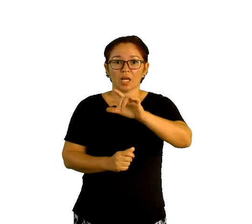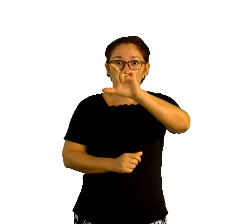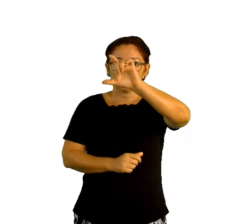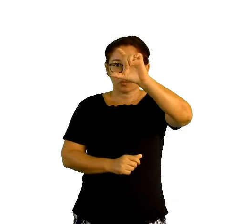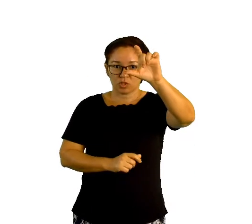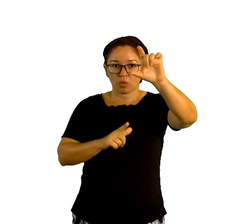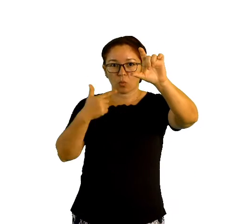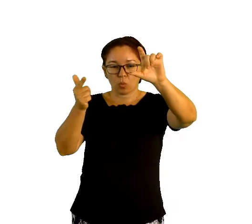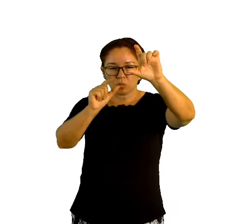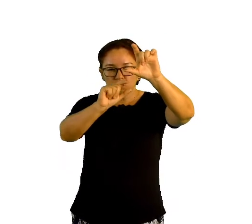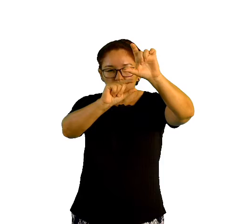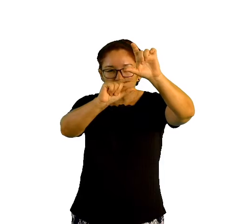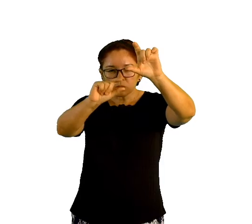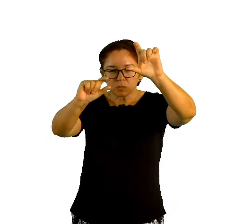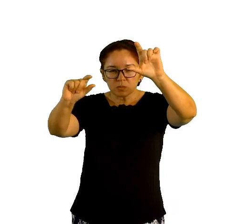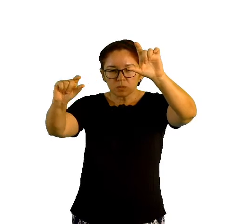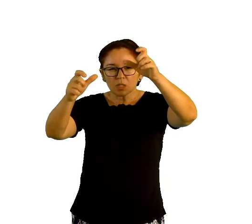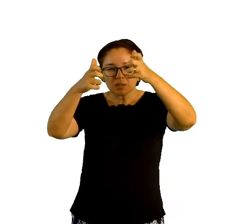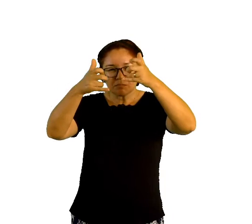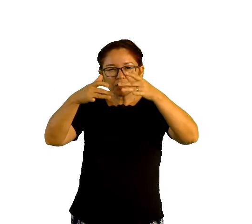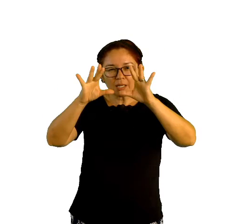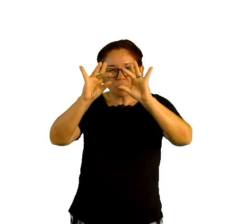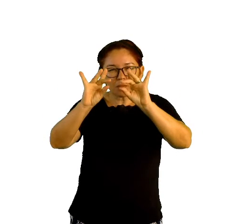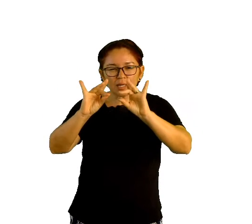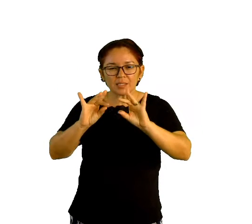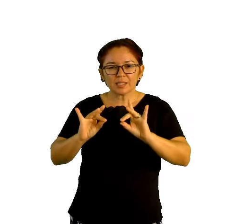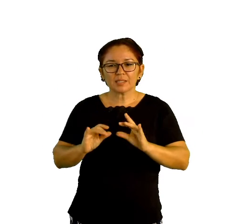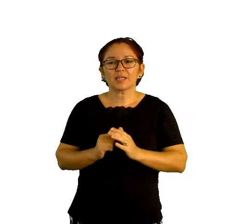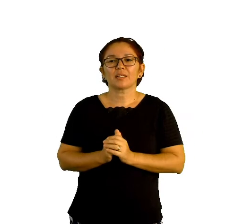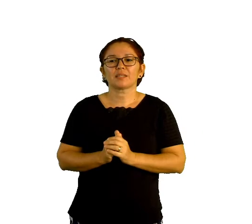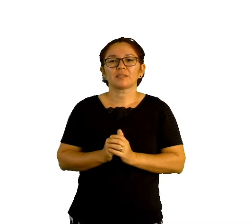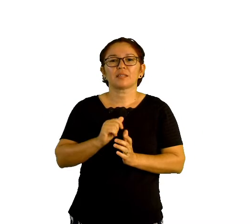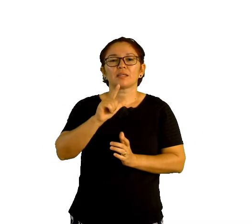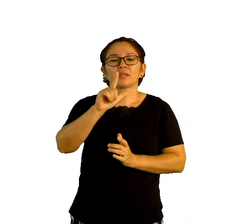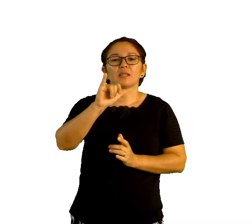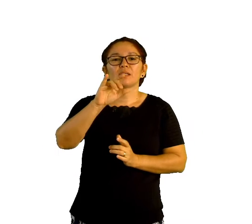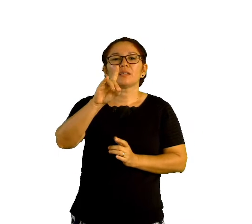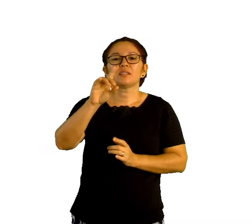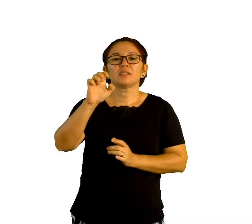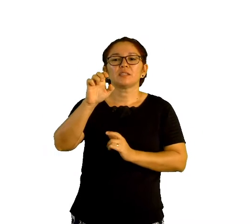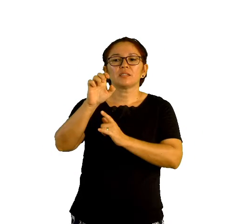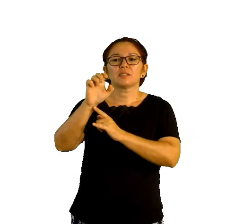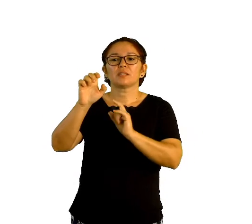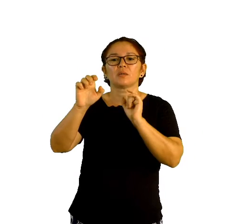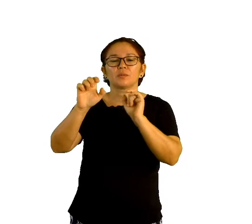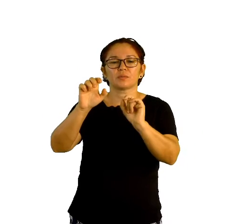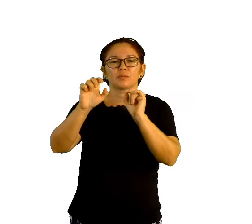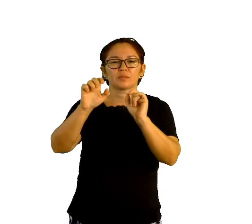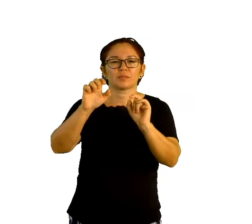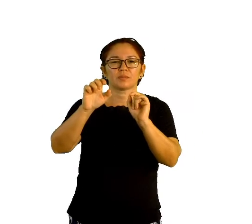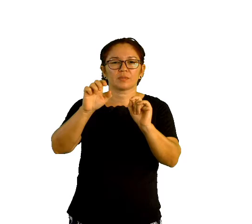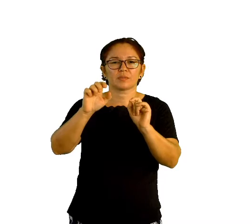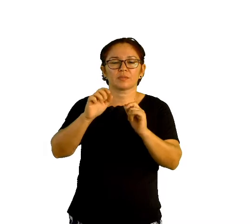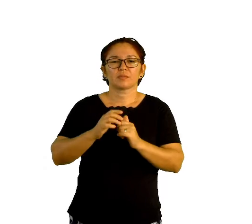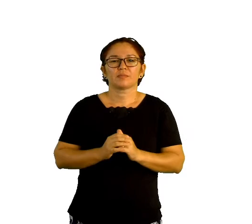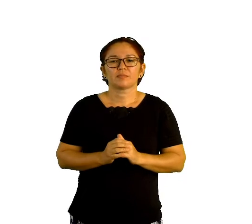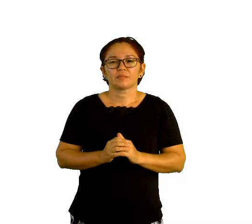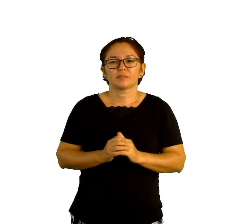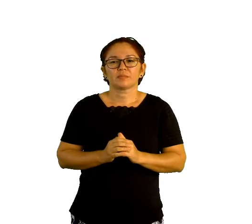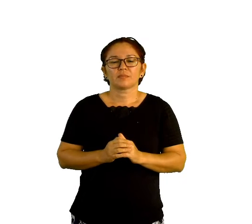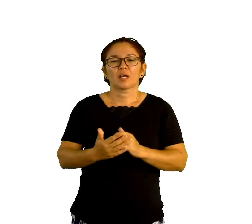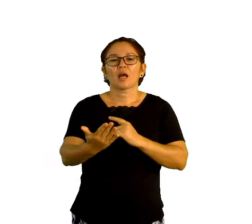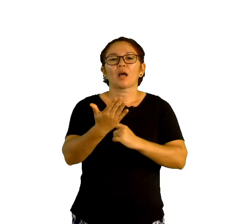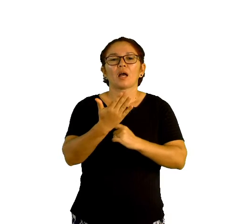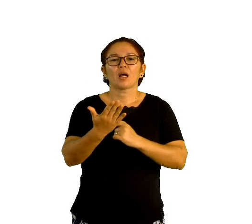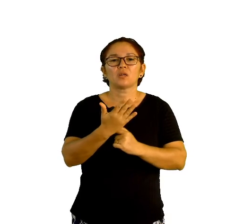noticiado. A lead, ela vai ser um processo ali de condução, né? Ela já